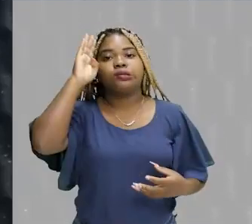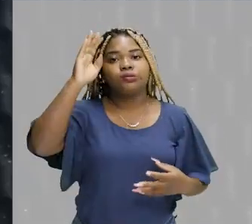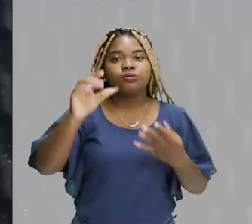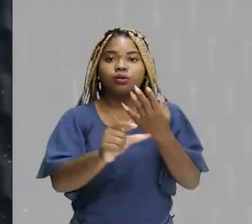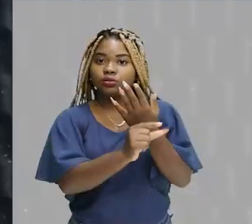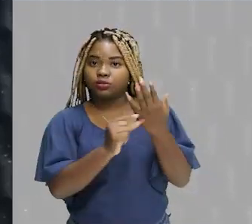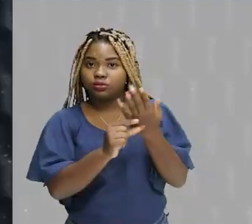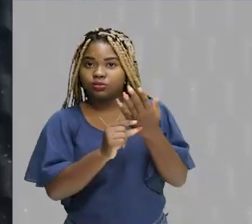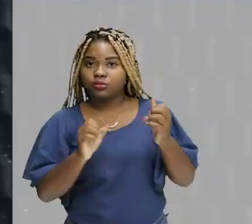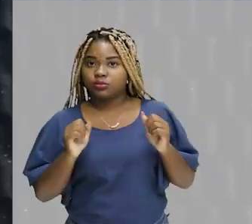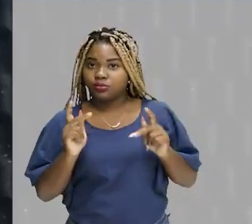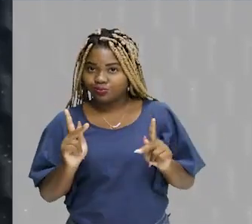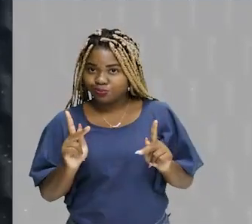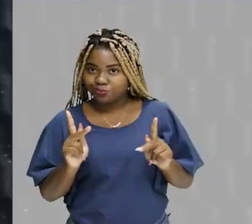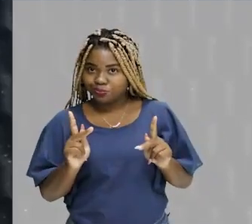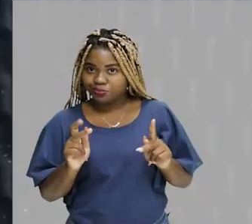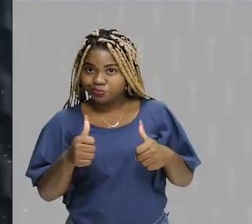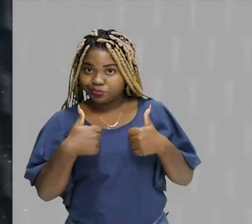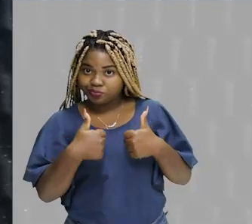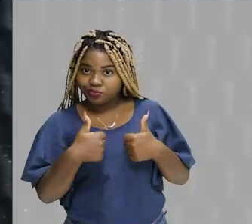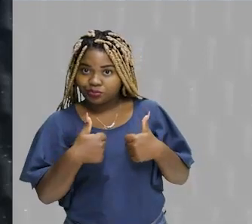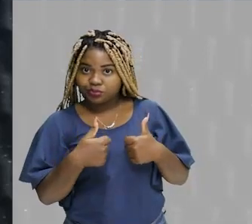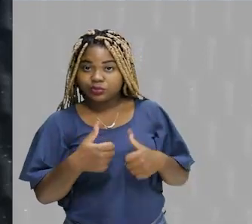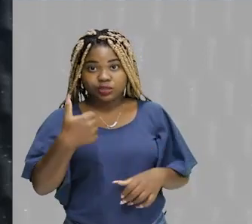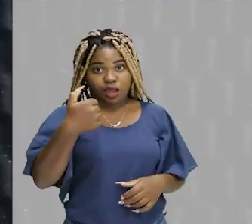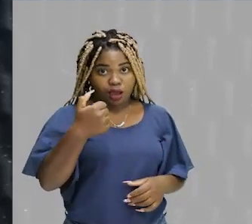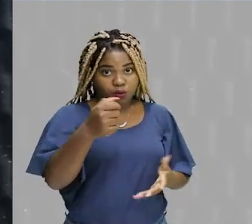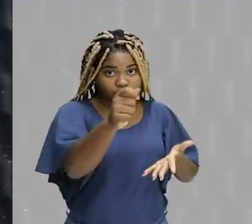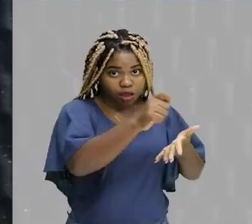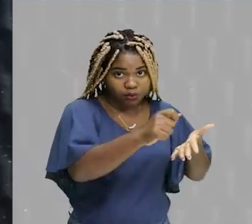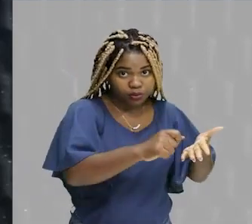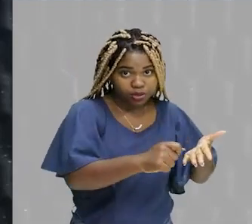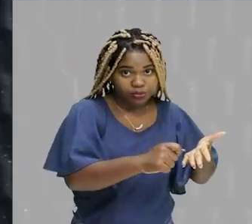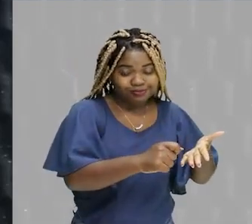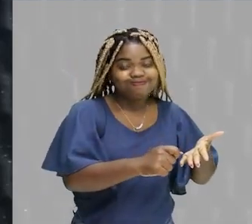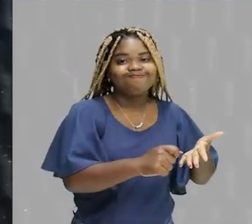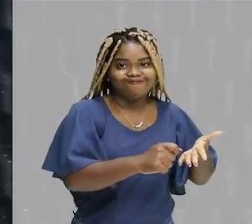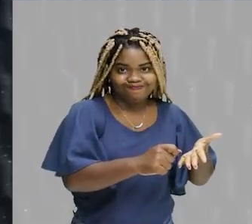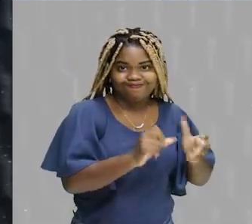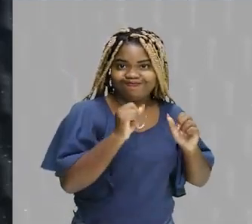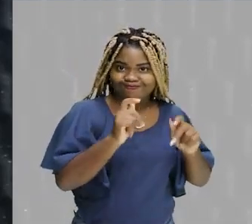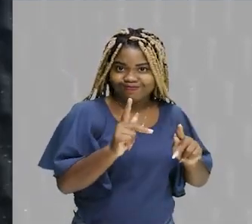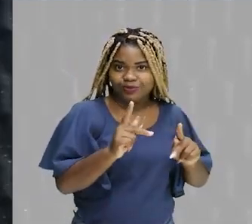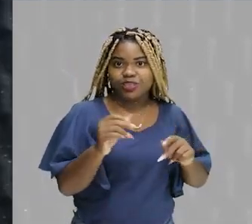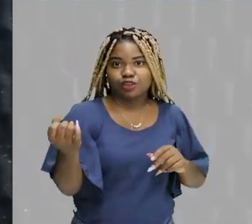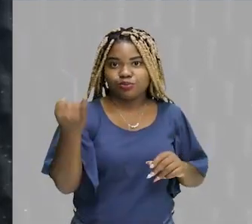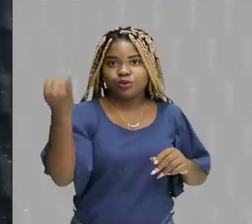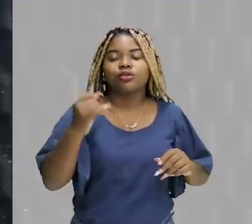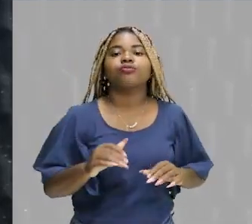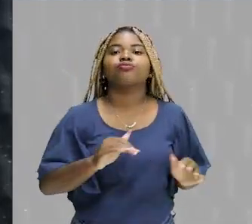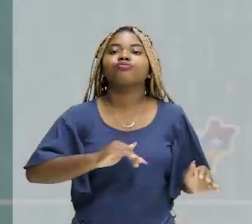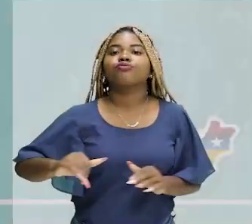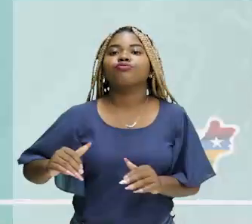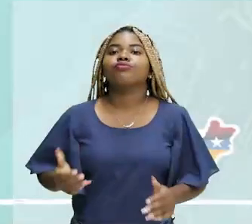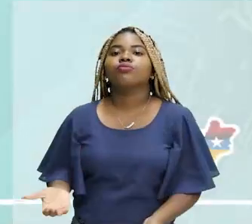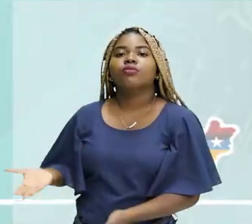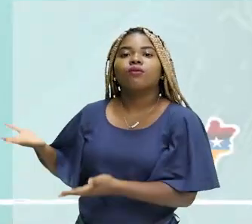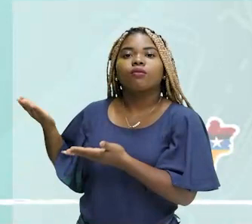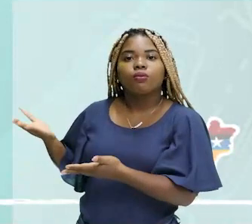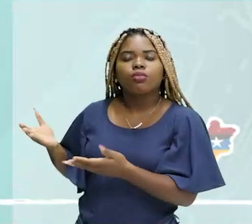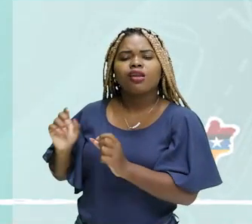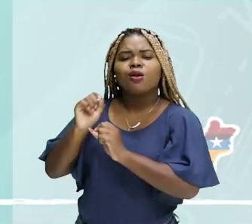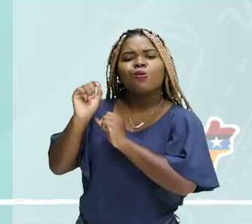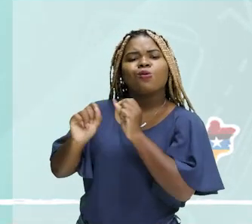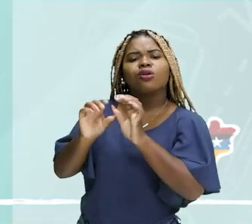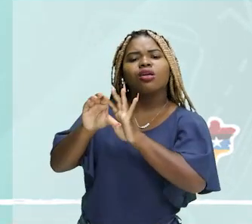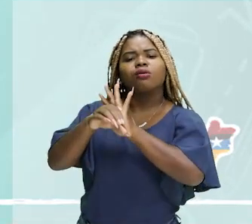nesse final de aula, beleza? Tá aí já com a caneta, né, e tudo mais? Beleza, então anota o que eu vou te dizer que é importante. Vamos lá. O que